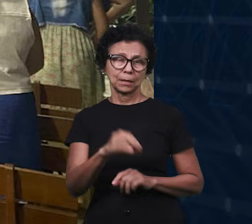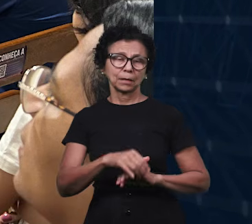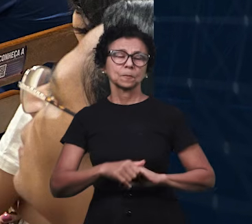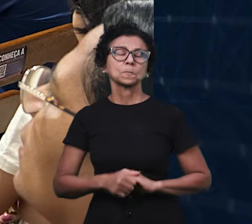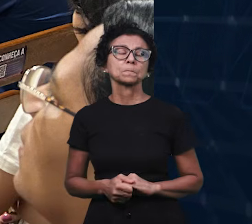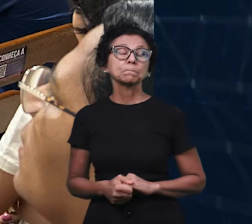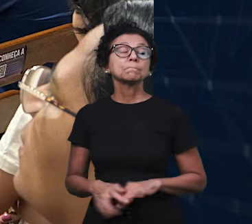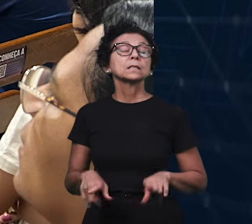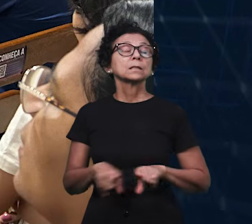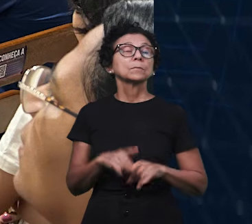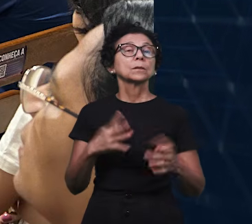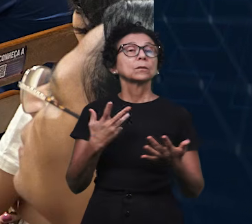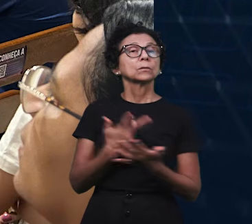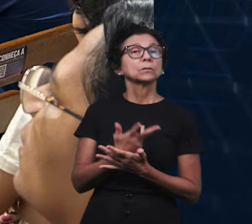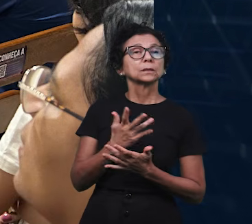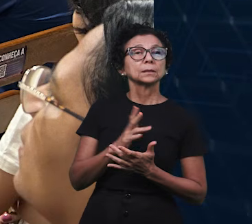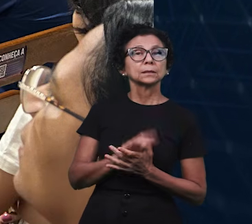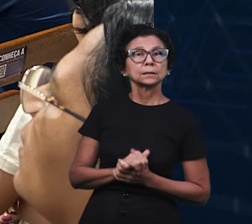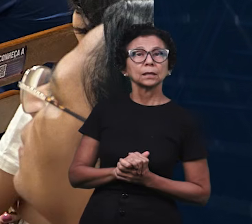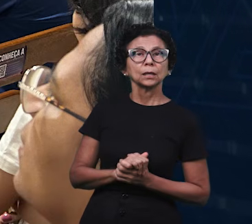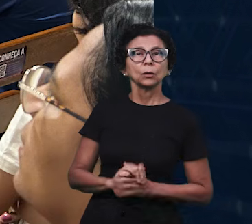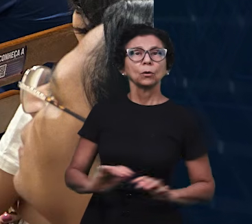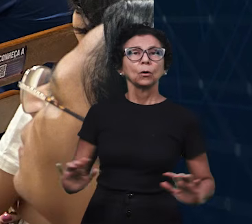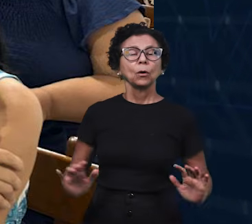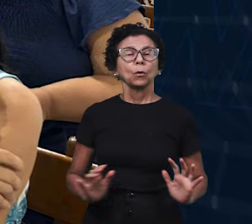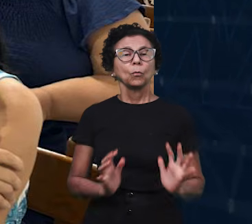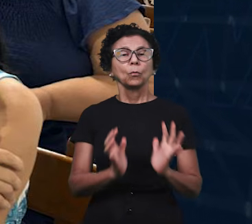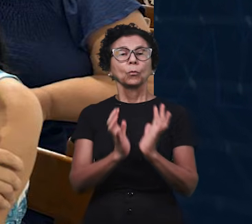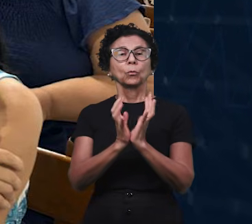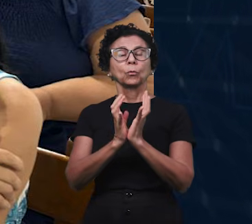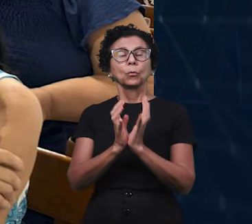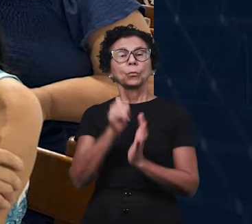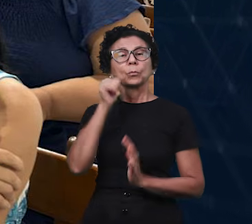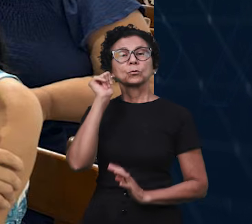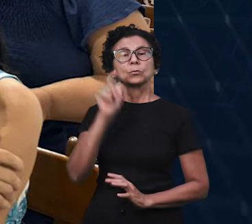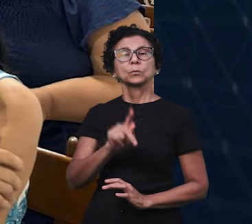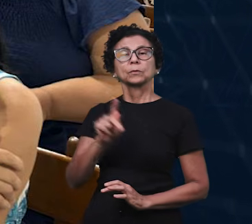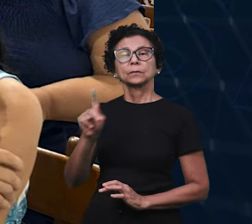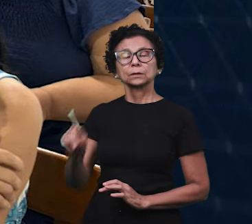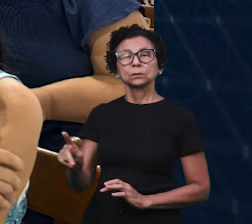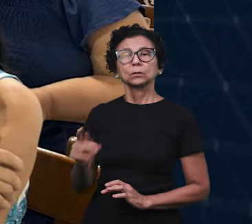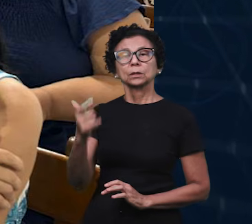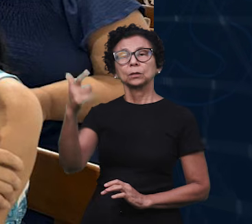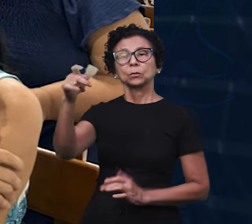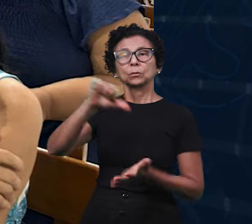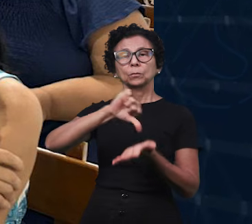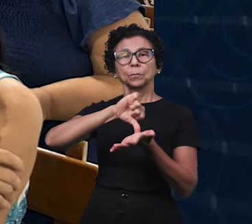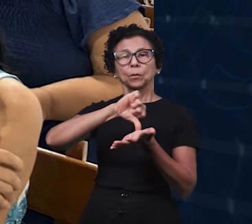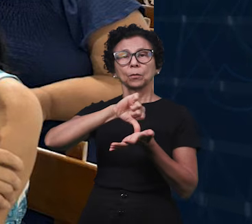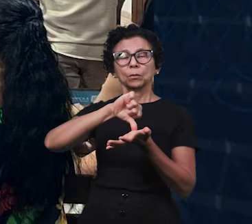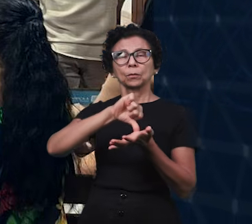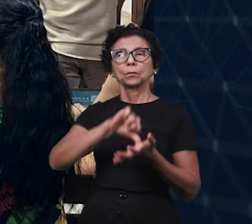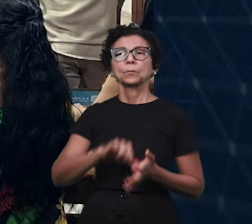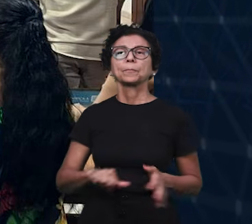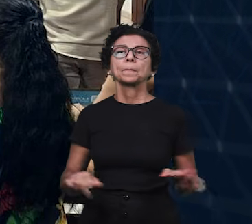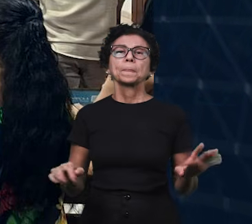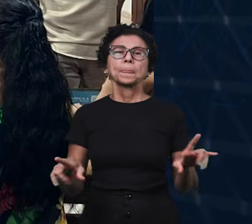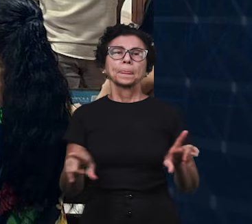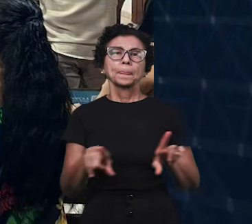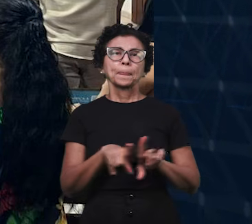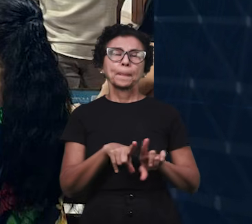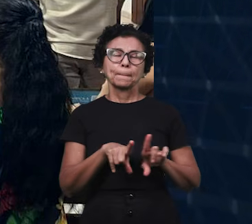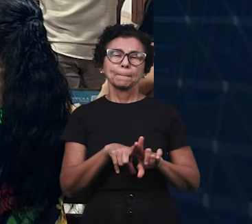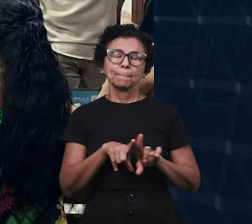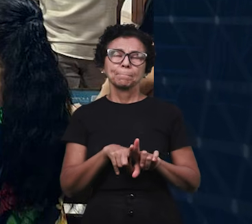março. Simultaneamente, ocorreu também a convocação com as professoras no Polo de Vila Betânia. Na igreja